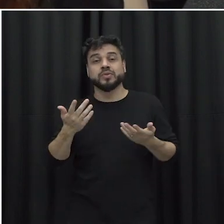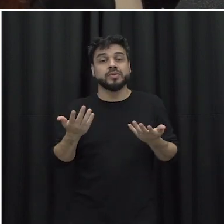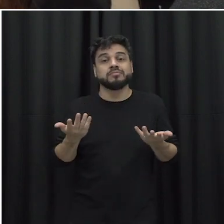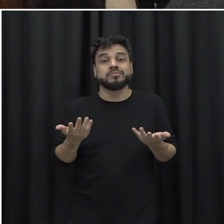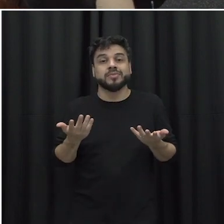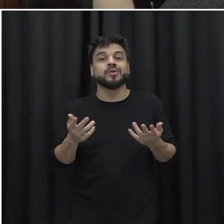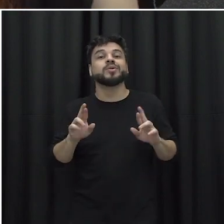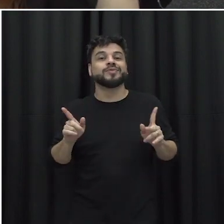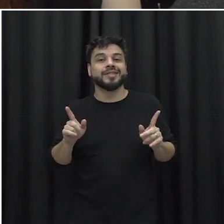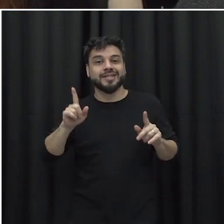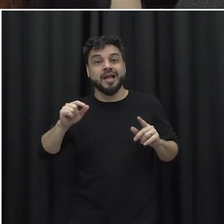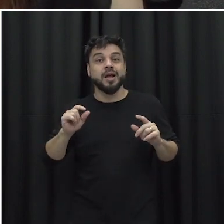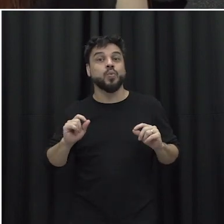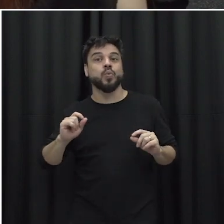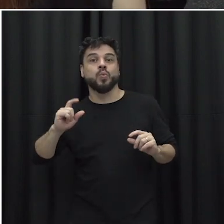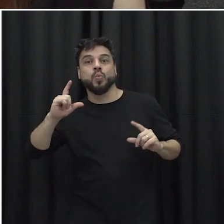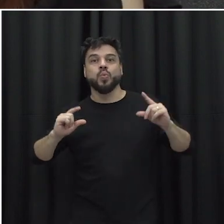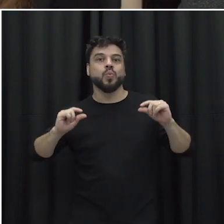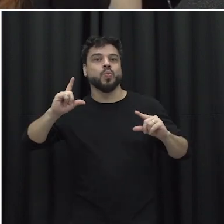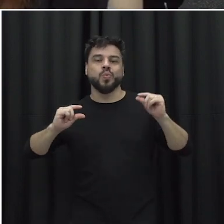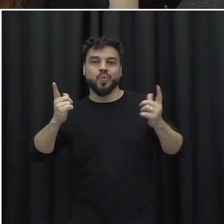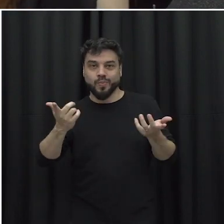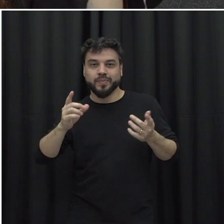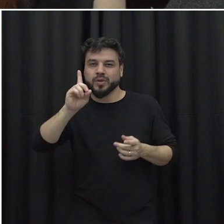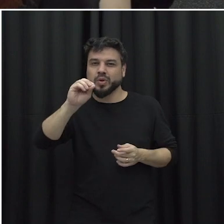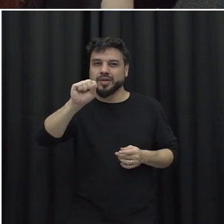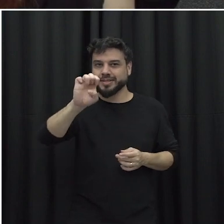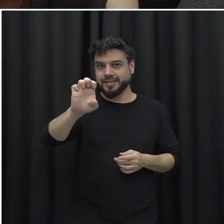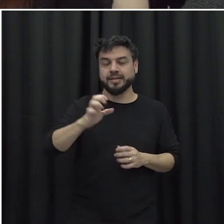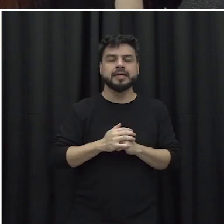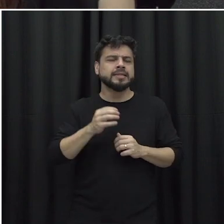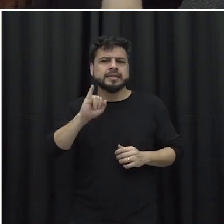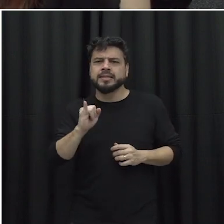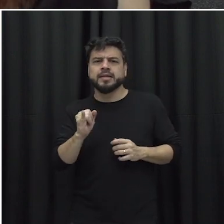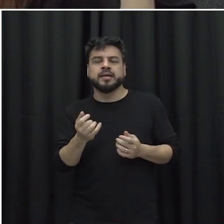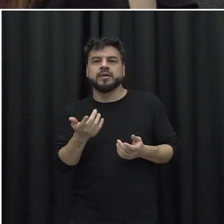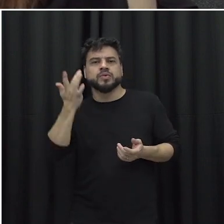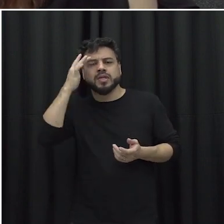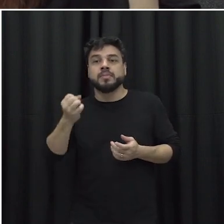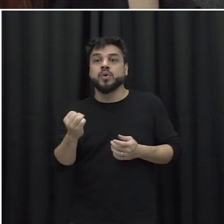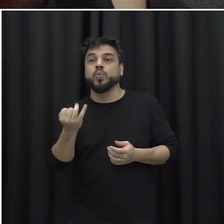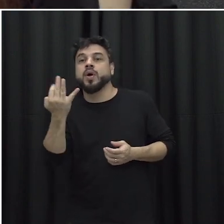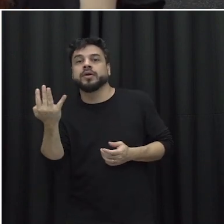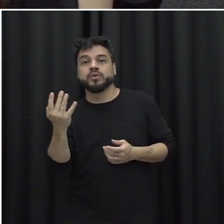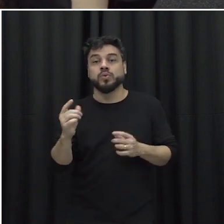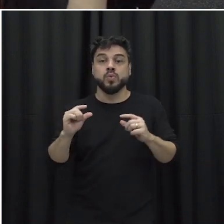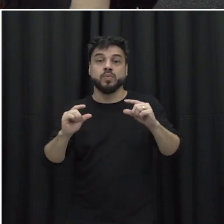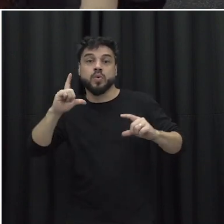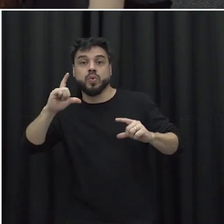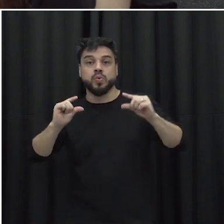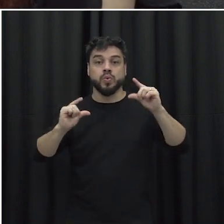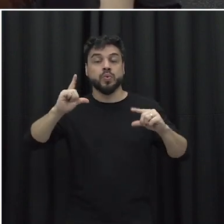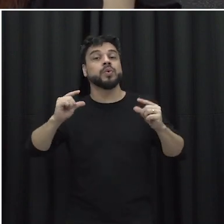não tem uma noção do que você está tomando e quanto você está tomando, só por isso você pode ter